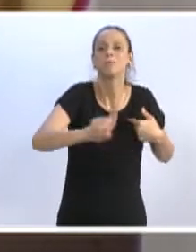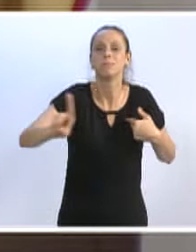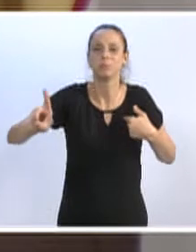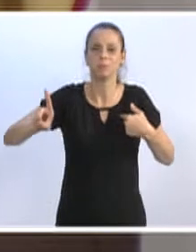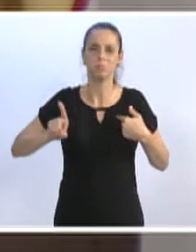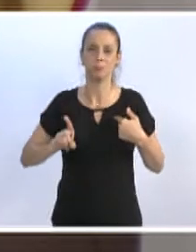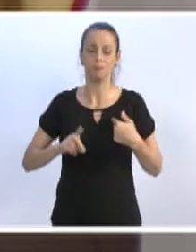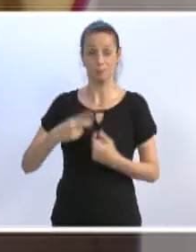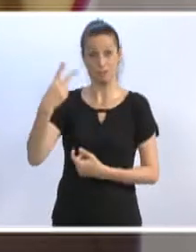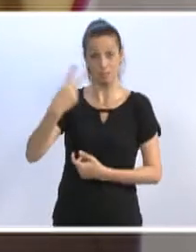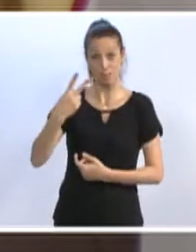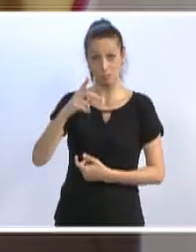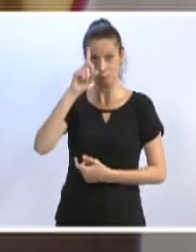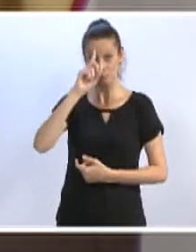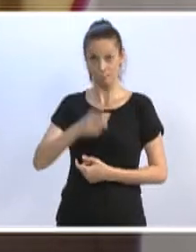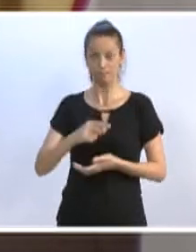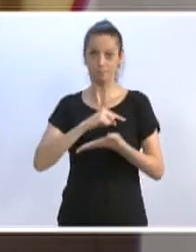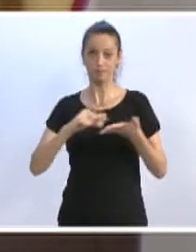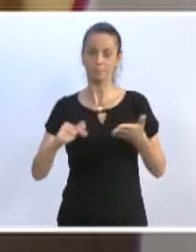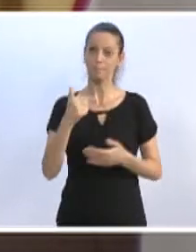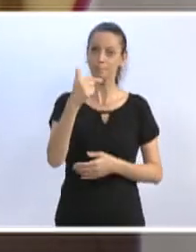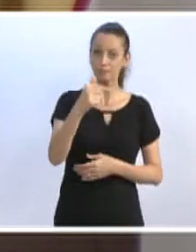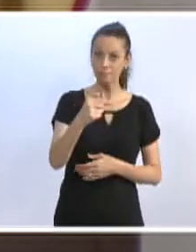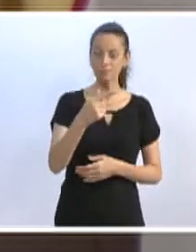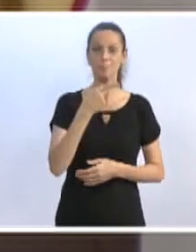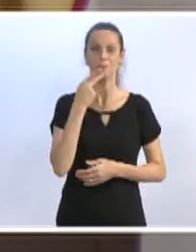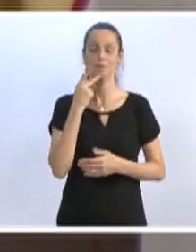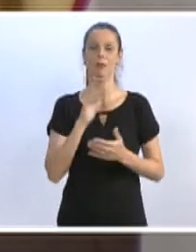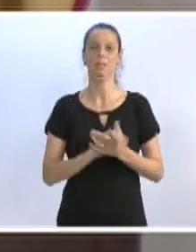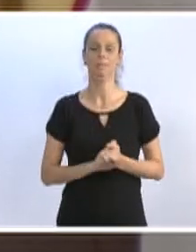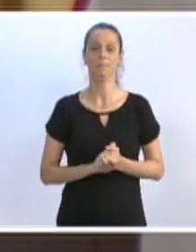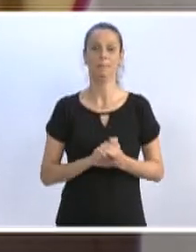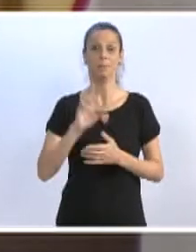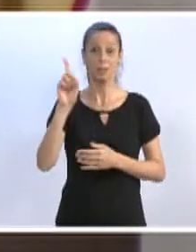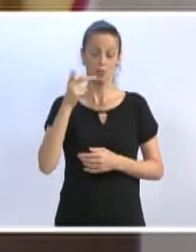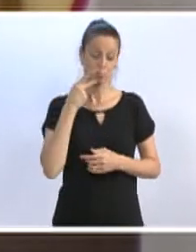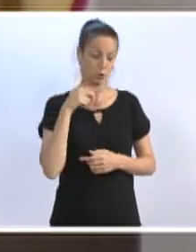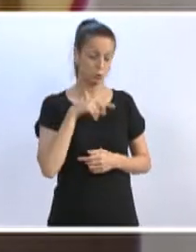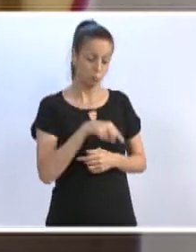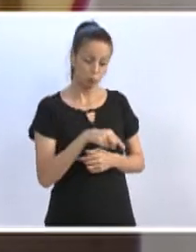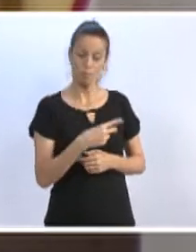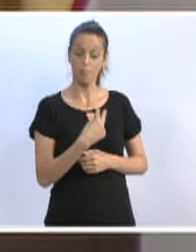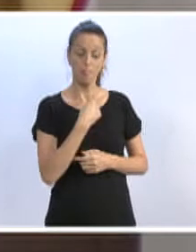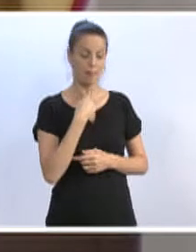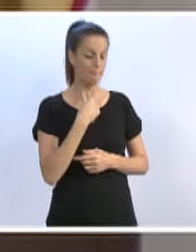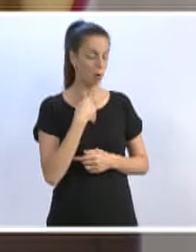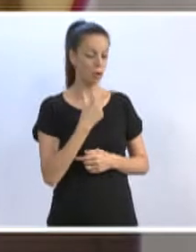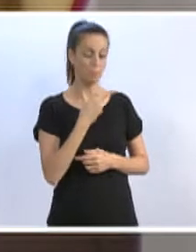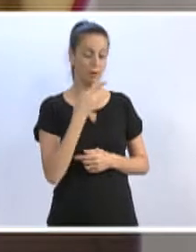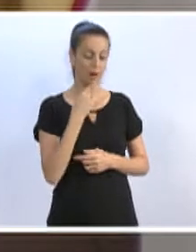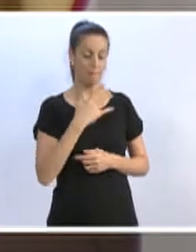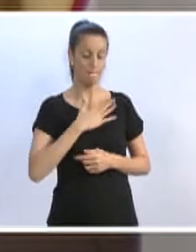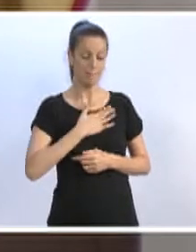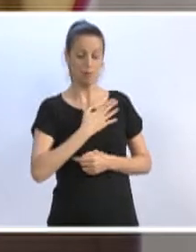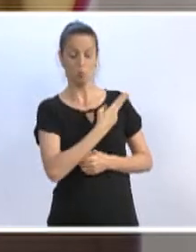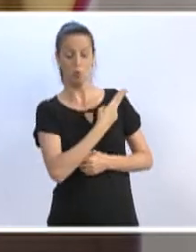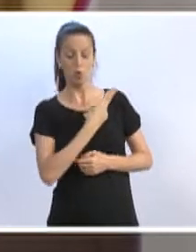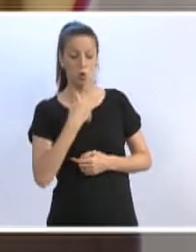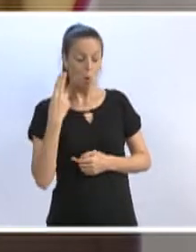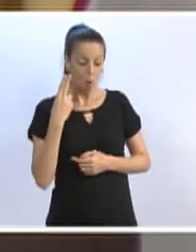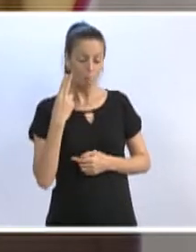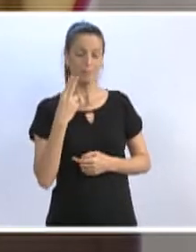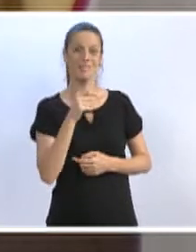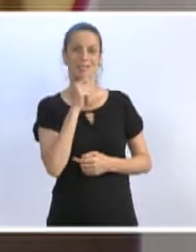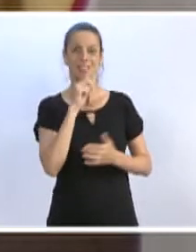Segundo mandamento, no versículo 7, não pronunciarás o nome do Senhor teu Deus em vão, porque